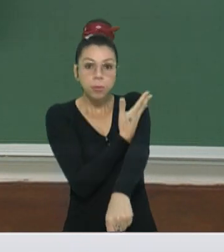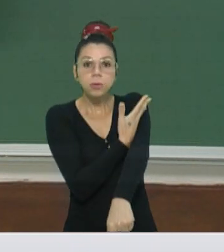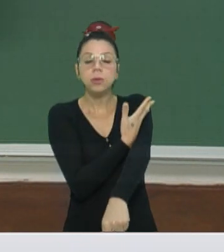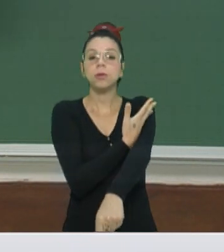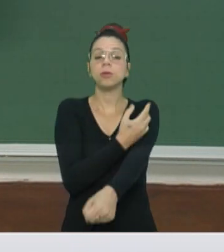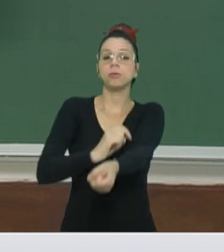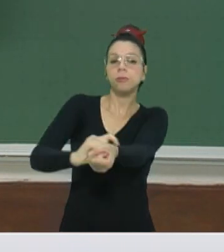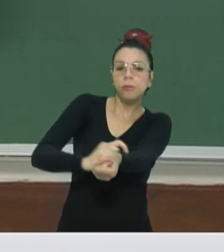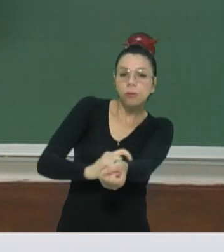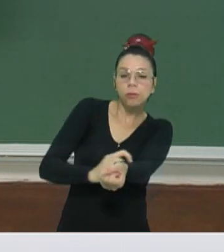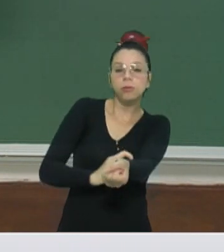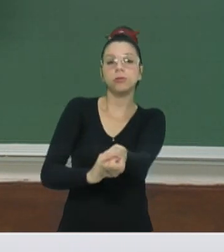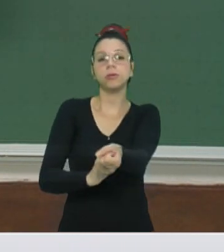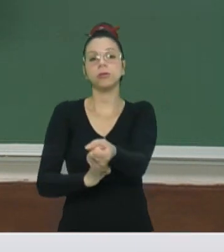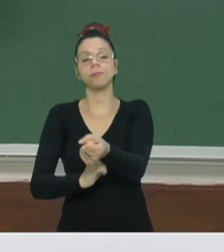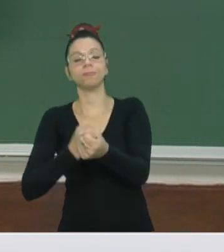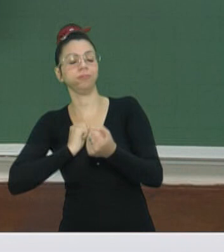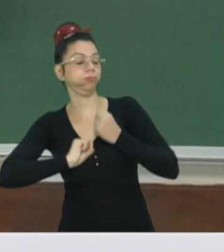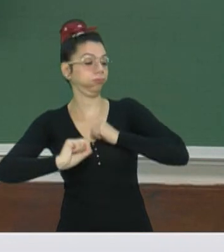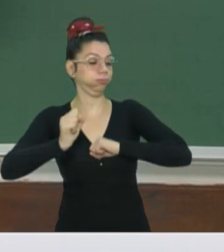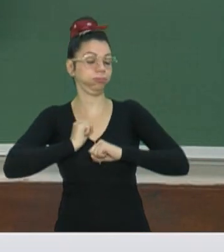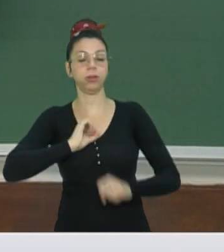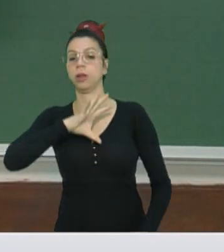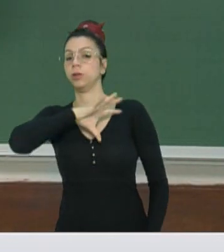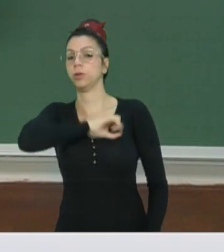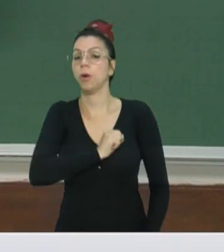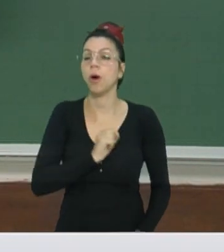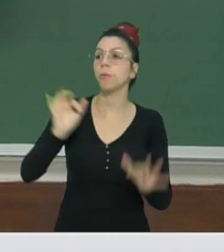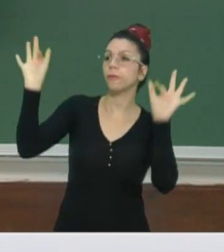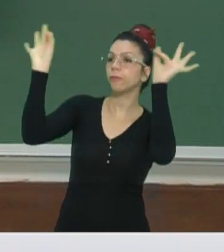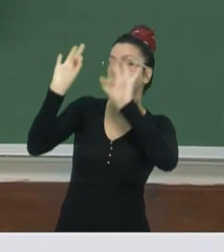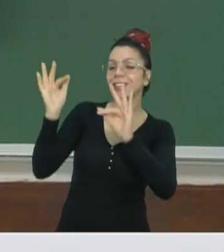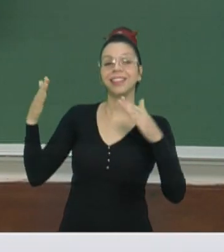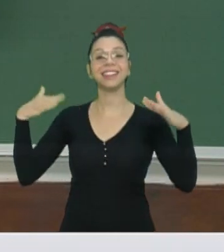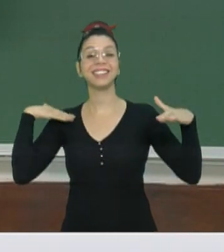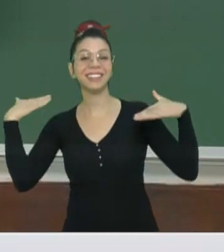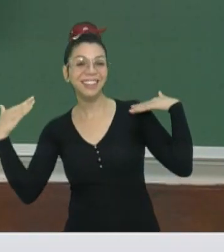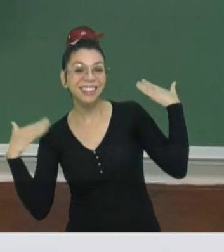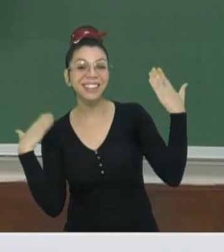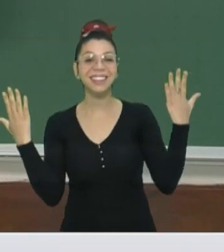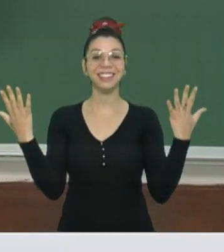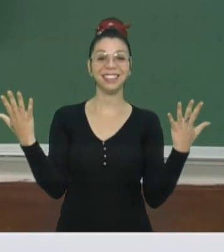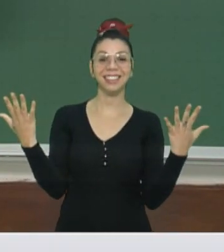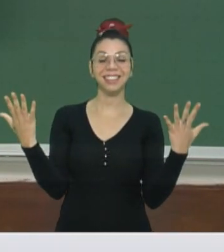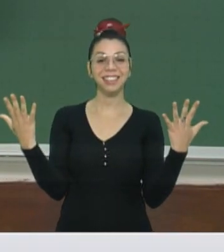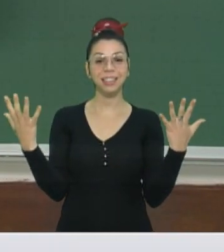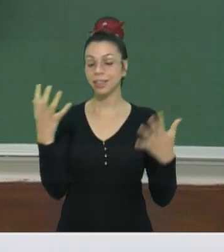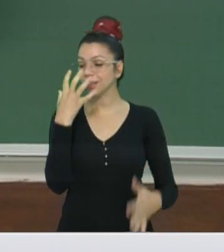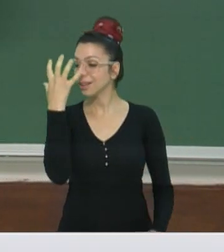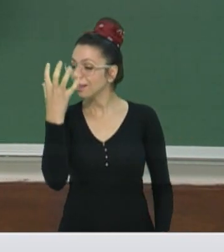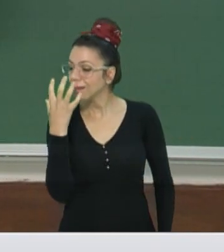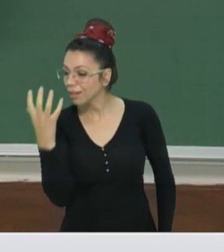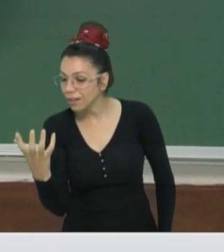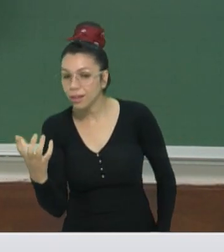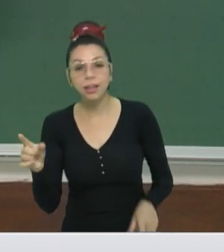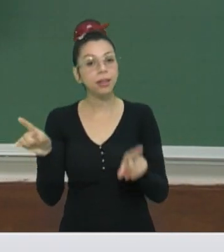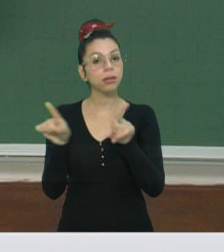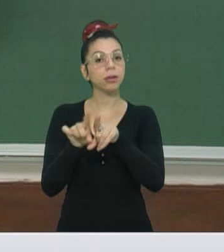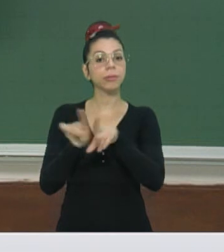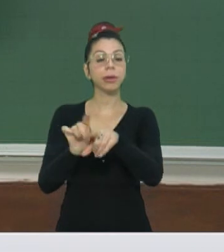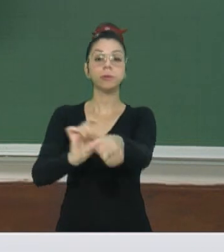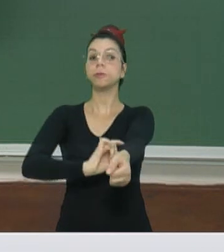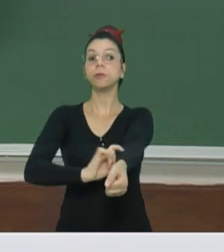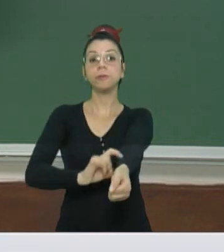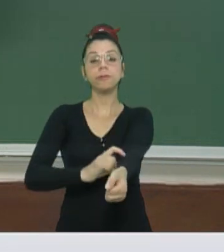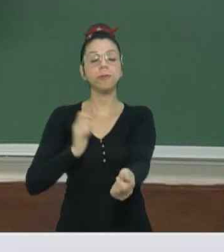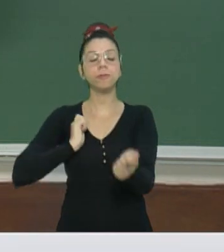de nojo, de ódio, de amor, de alegria, de felicidade, de encantamento, inclusive de